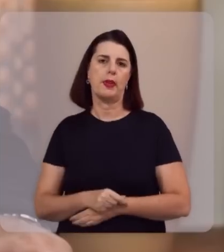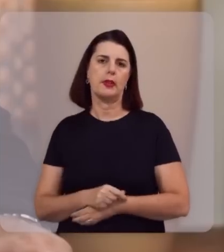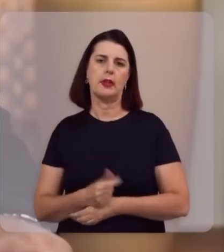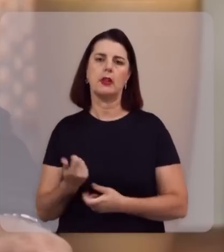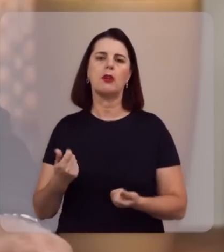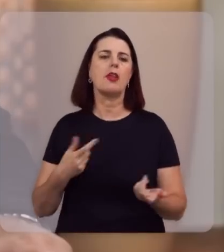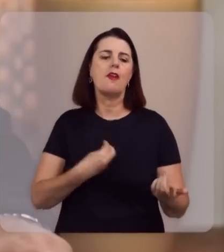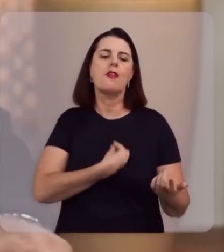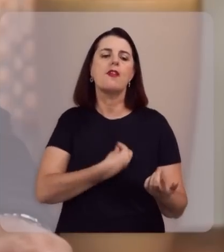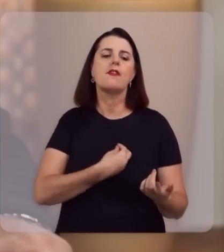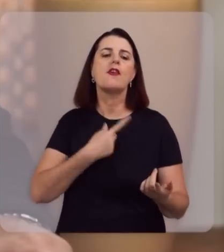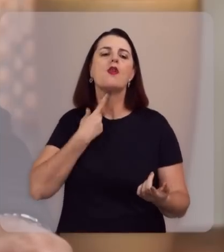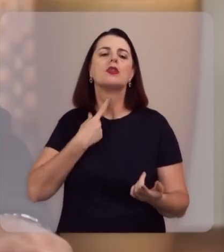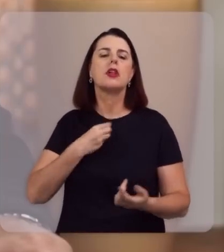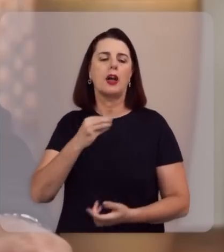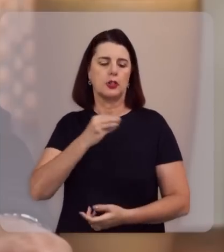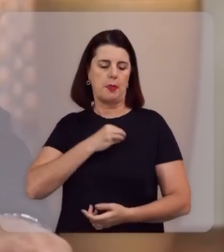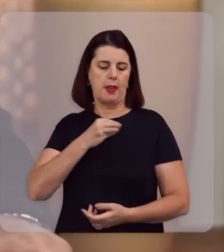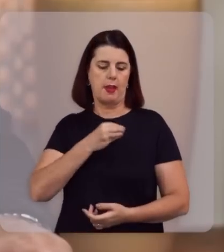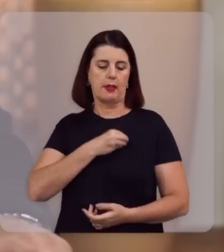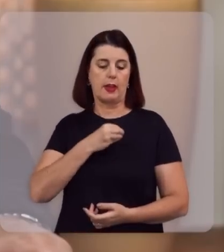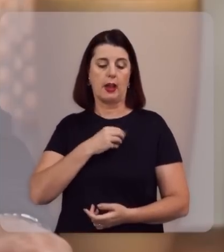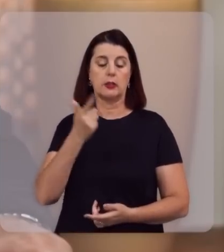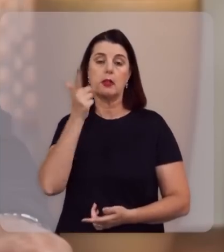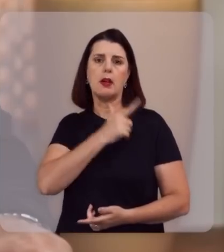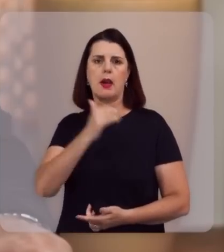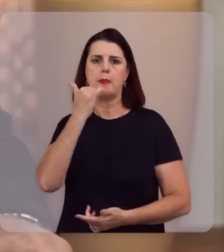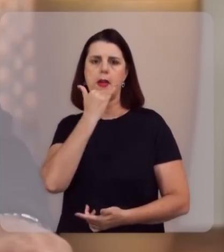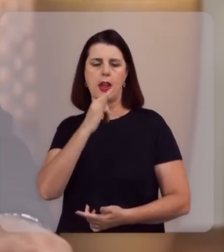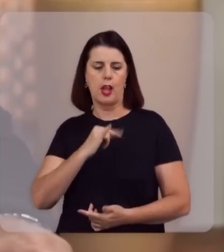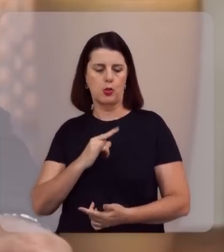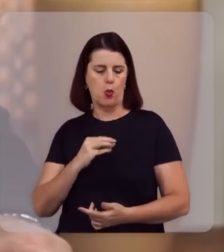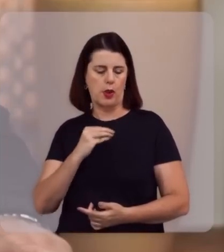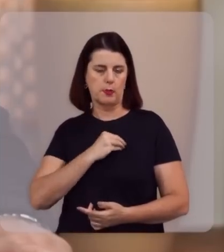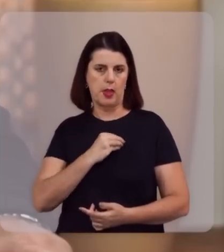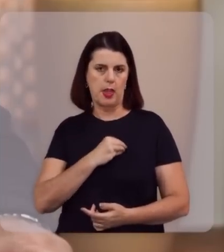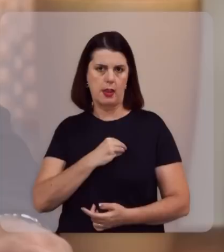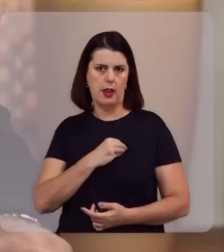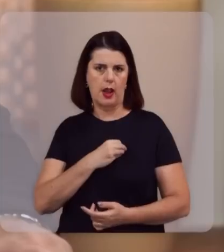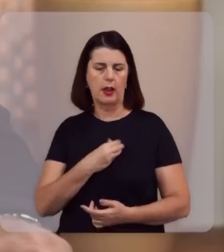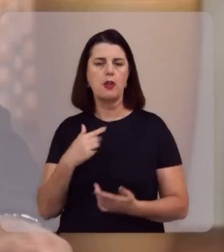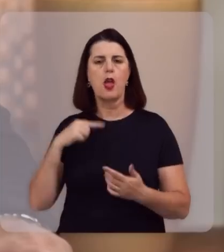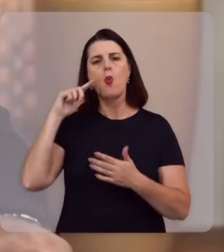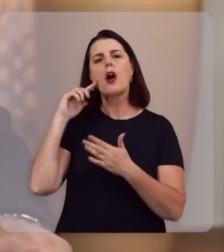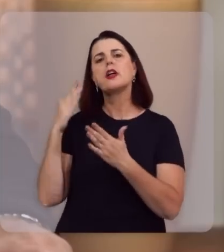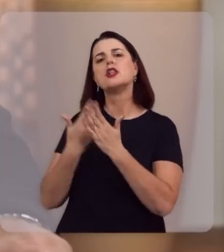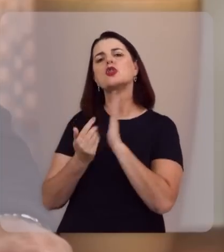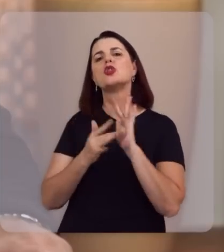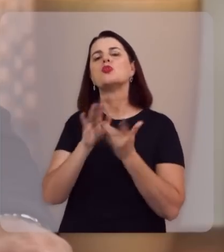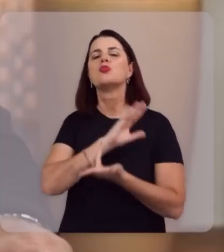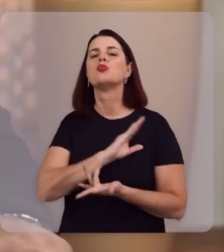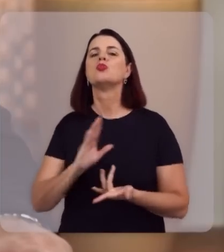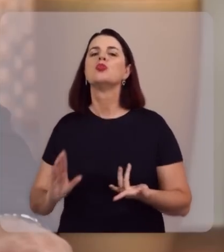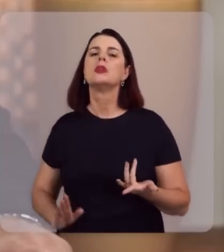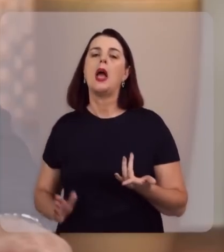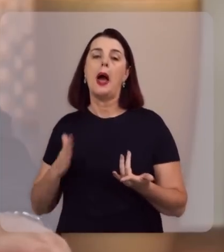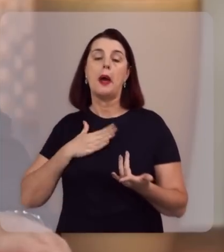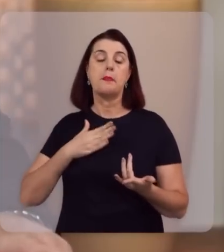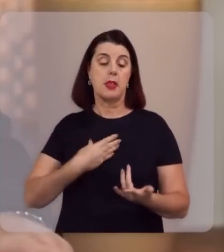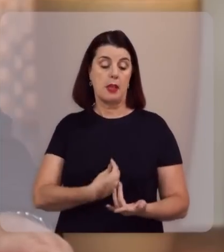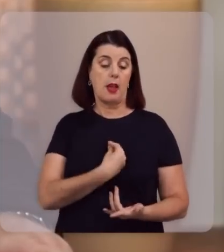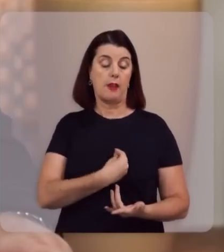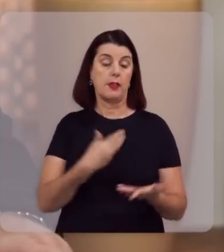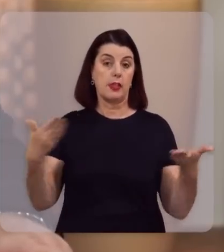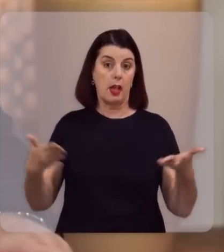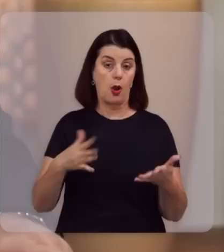satisfazer meus desejos pecaminosos. Mas tendo sido perdoado dos meus pecados, então eu creio em Cristo Jesus e a